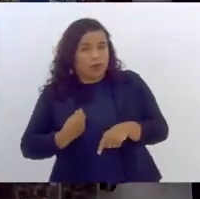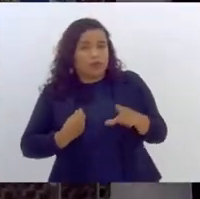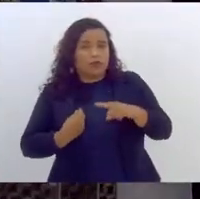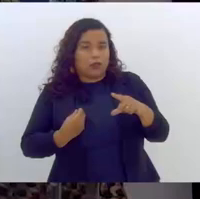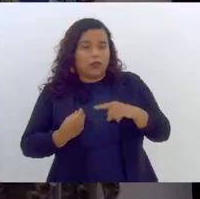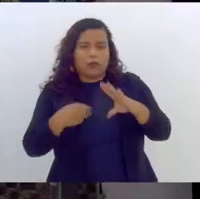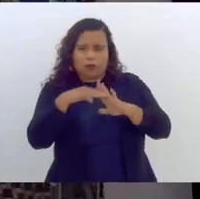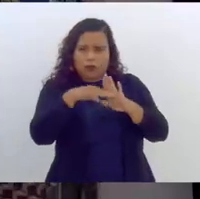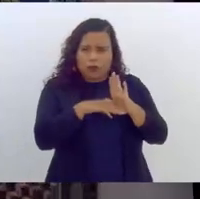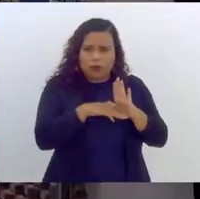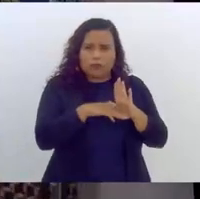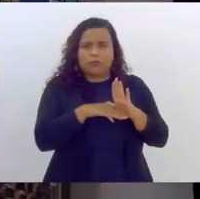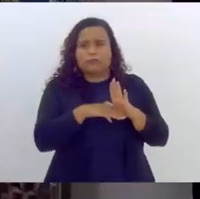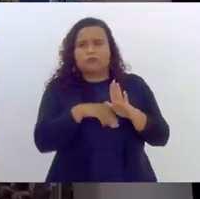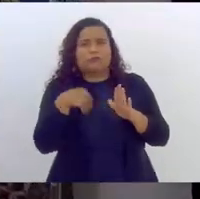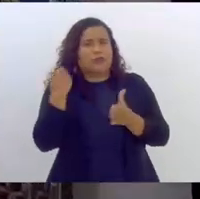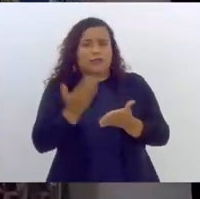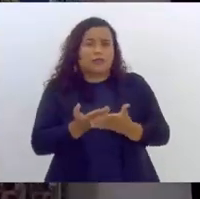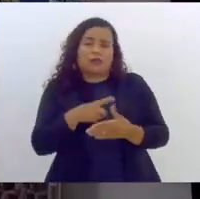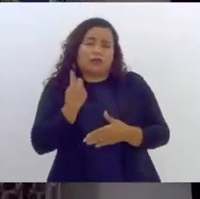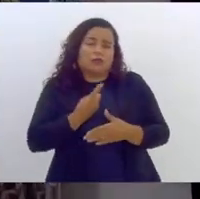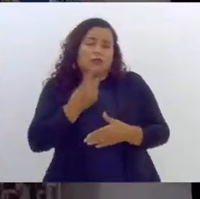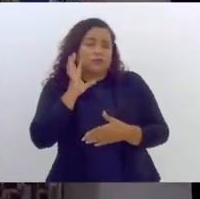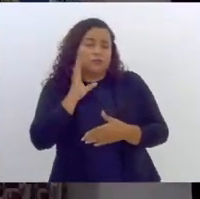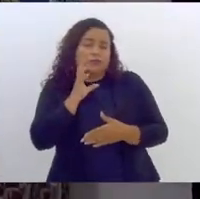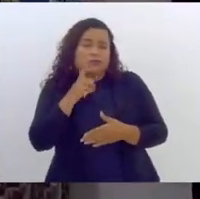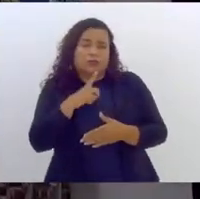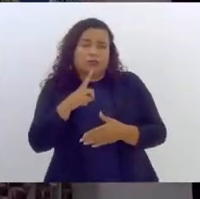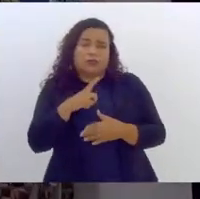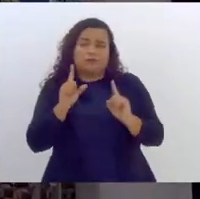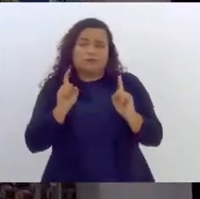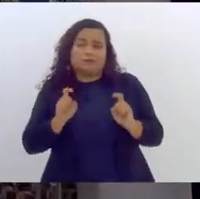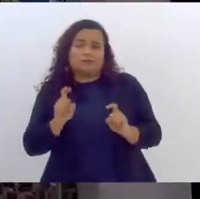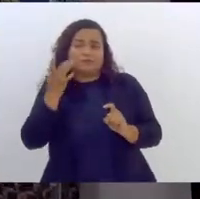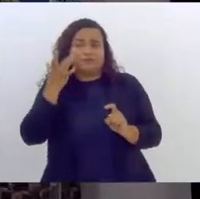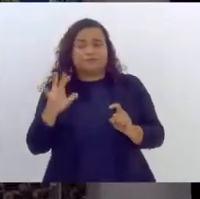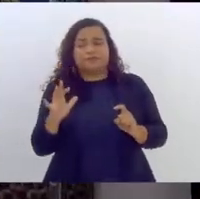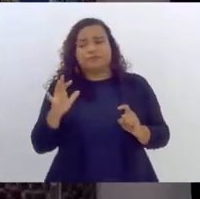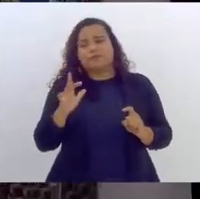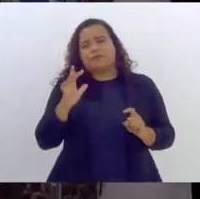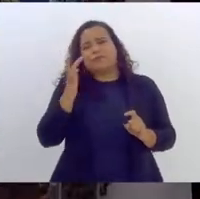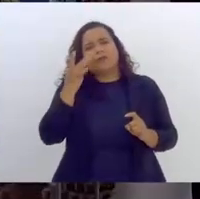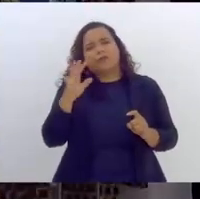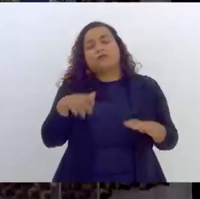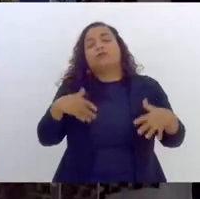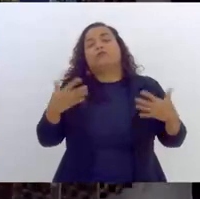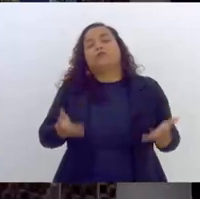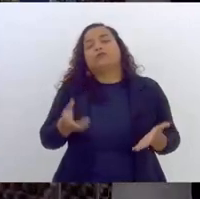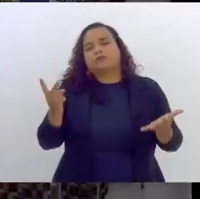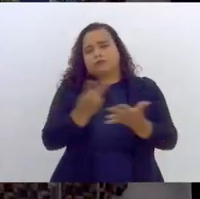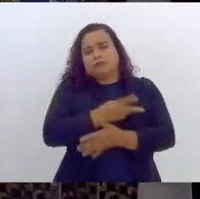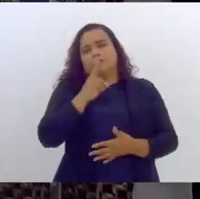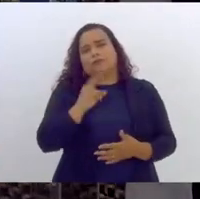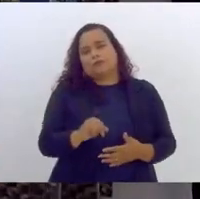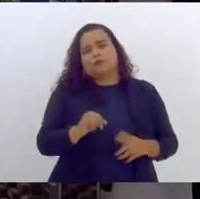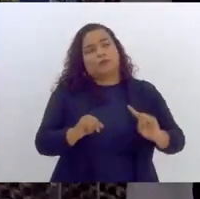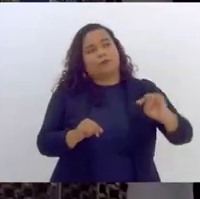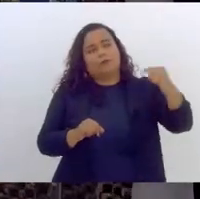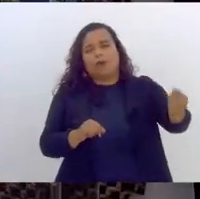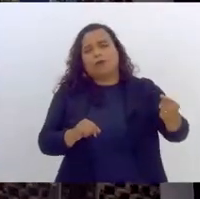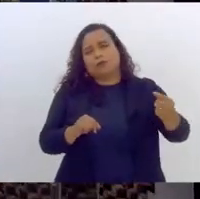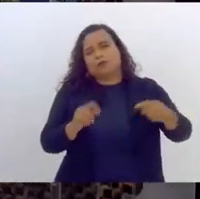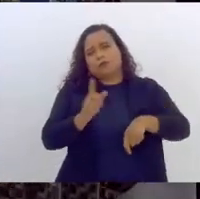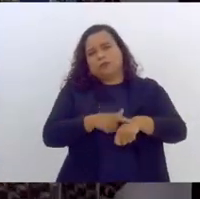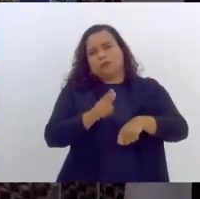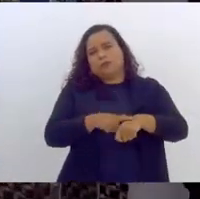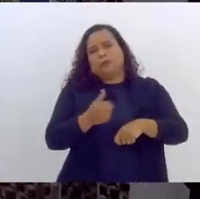cronograma que até hoje nós estamos nessa incerteza ninguém sabe quando vai ocorrer a próxima fase é quanto